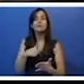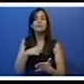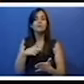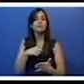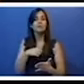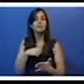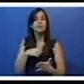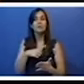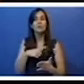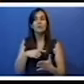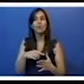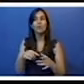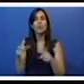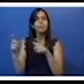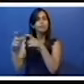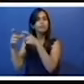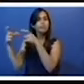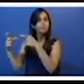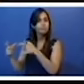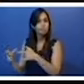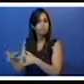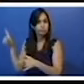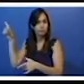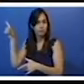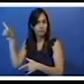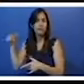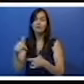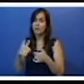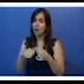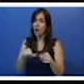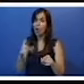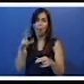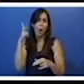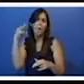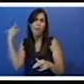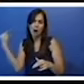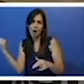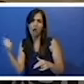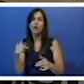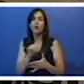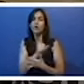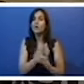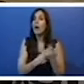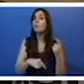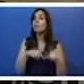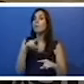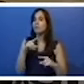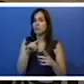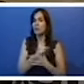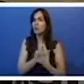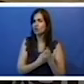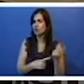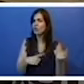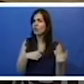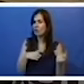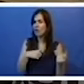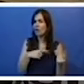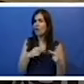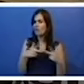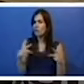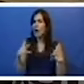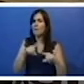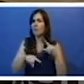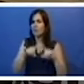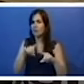o mosaico para vocês que faz parte aí do material ângulo assim como o material Dourado né e outros